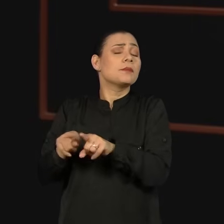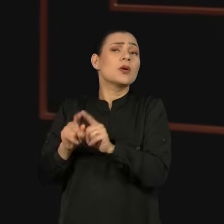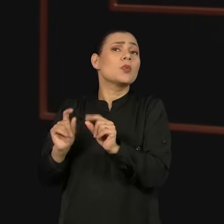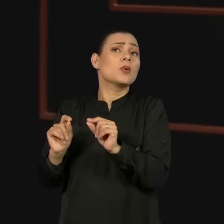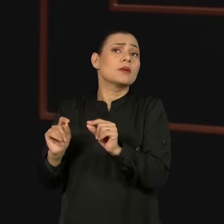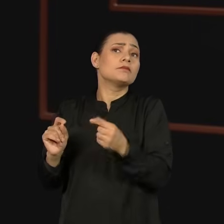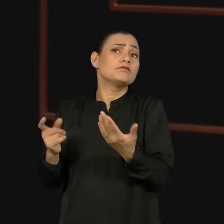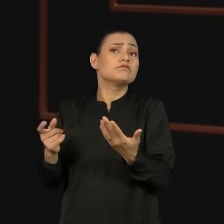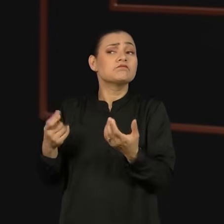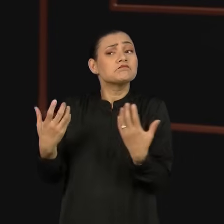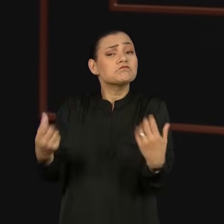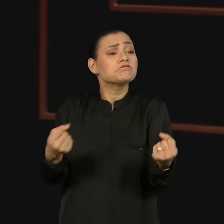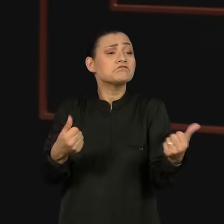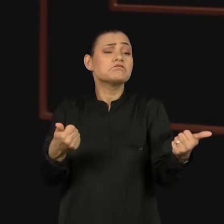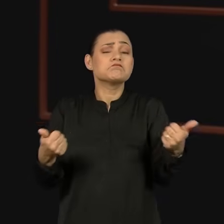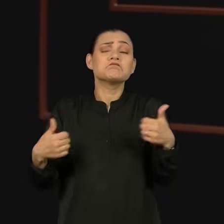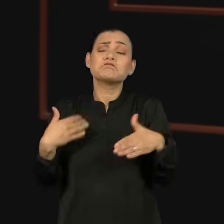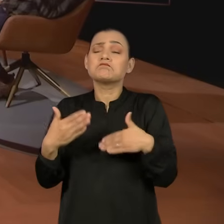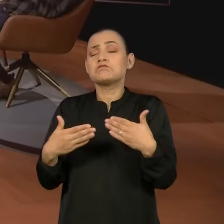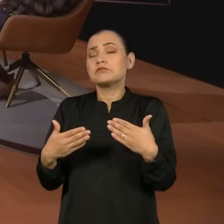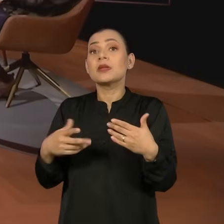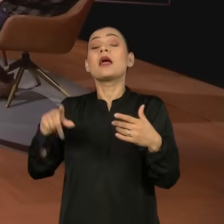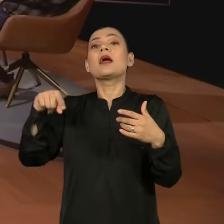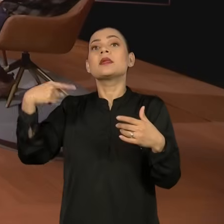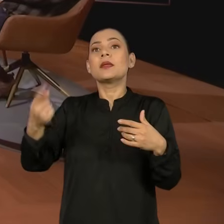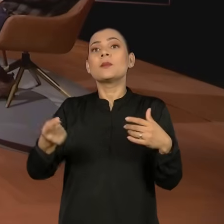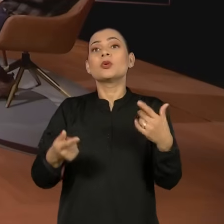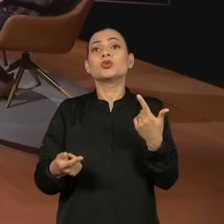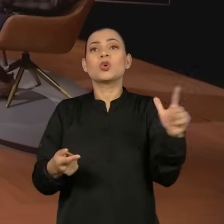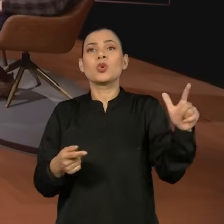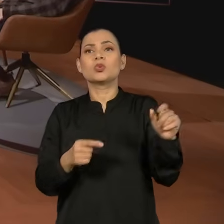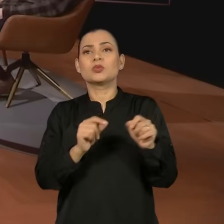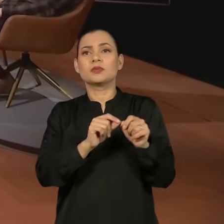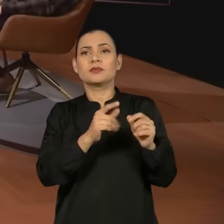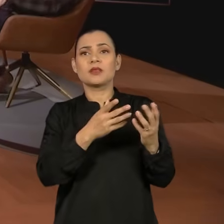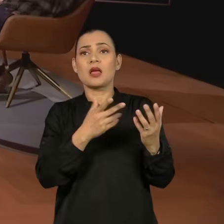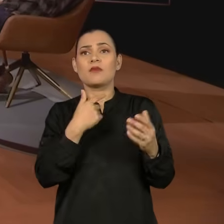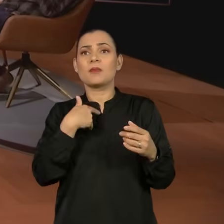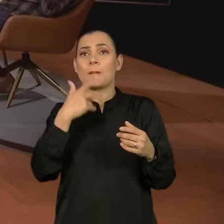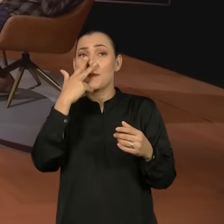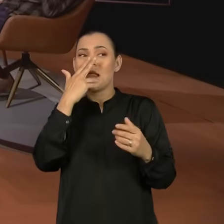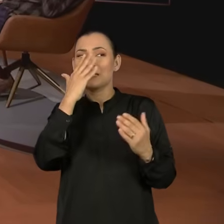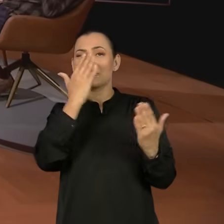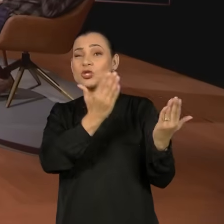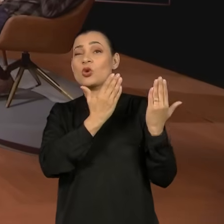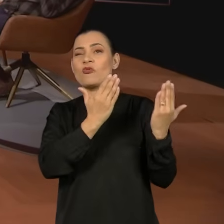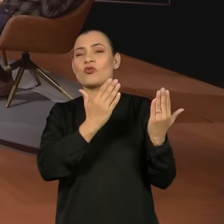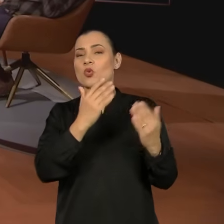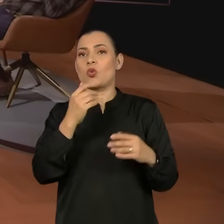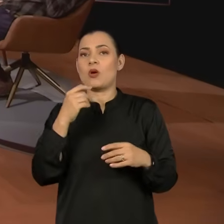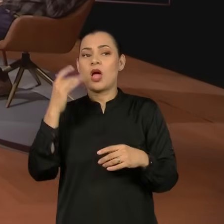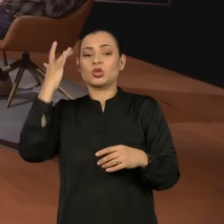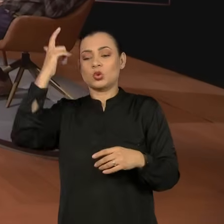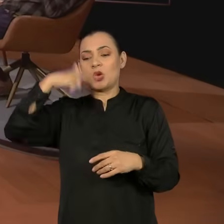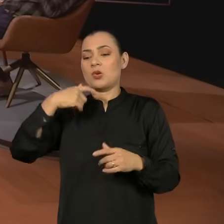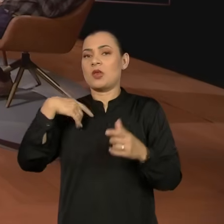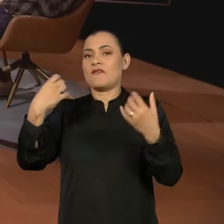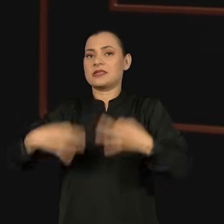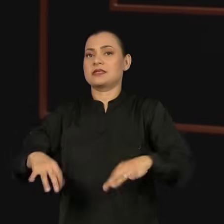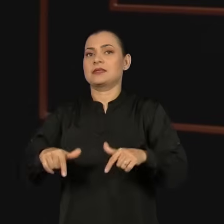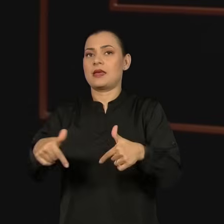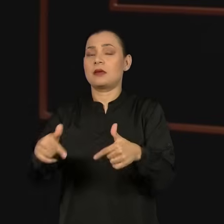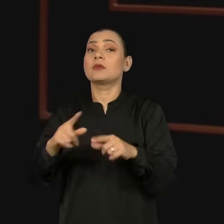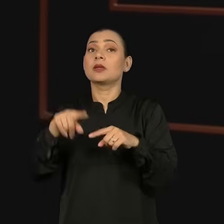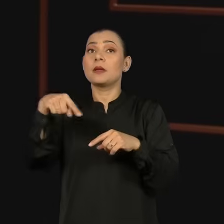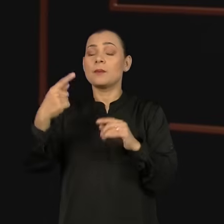E aí, tudo bem. Aí ele fez um outro que eu acho que ele não acreditou que eu ia fazer direito. E aí ela olhou só